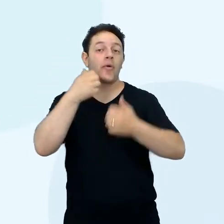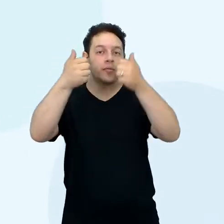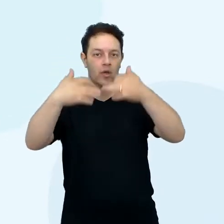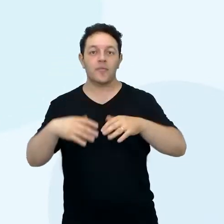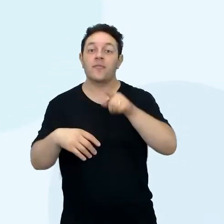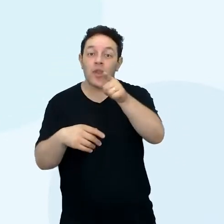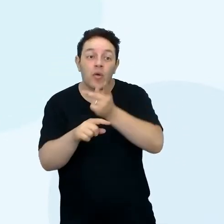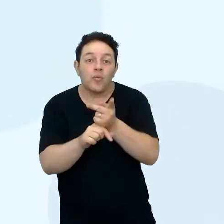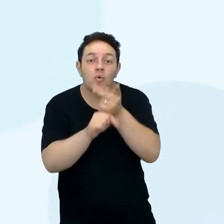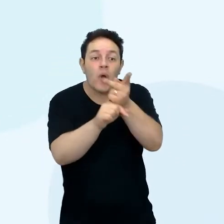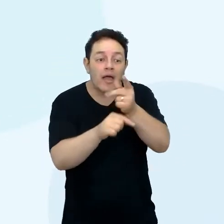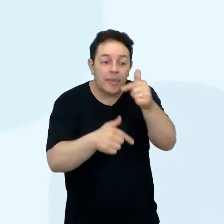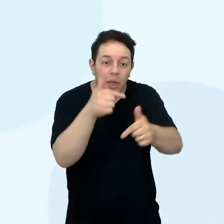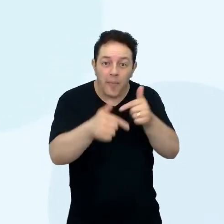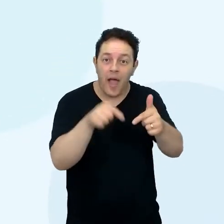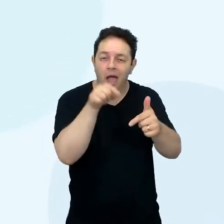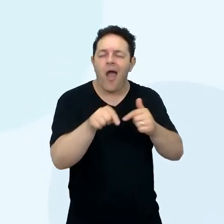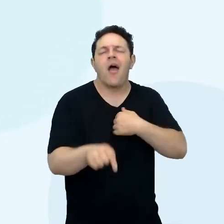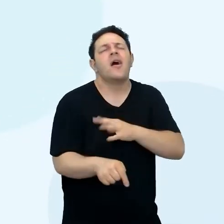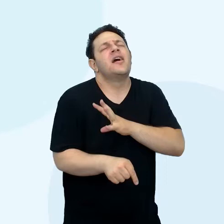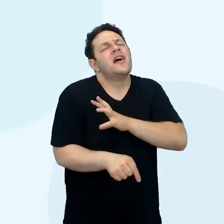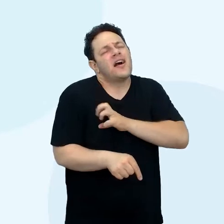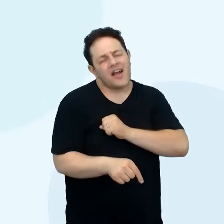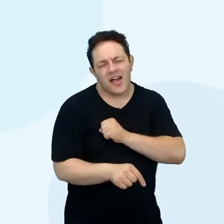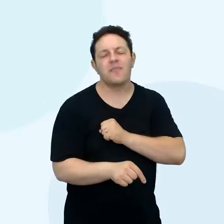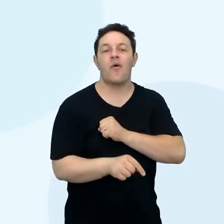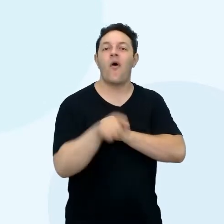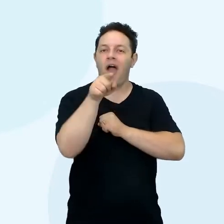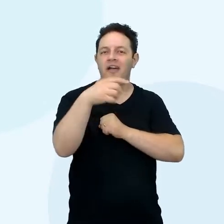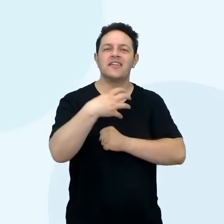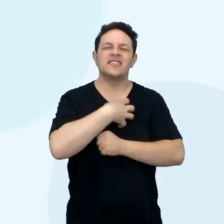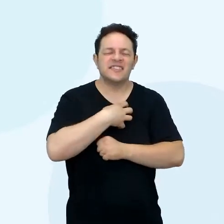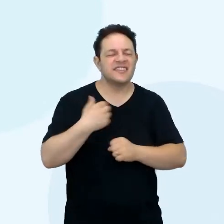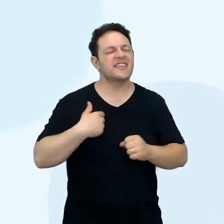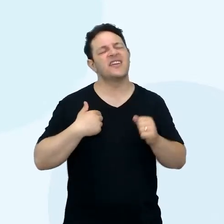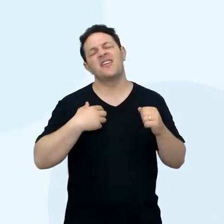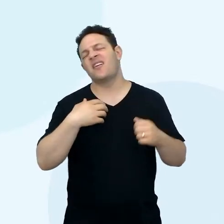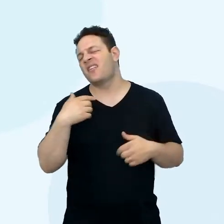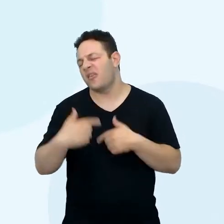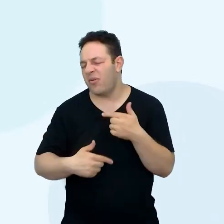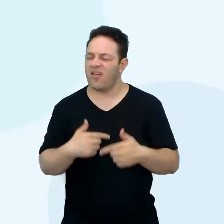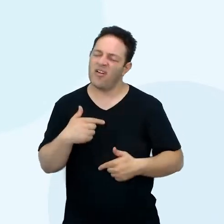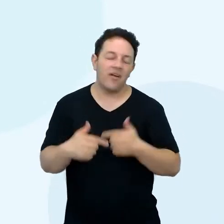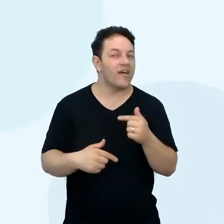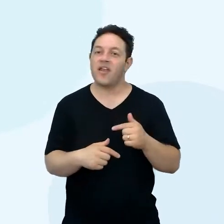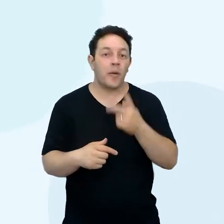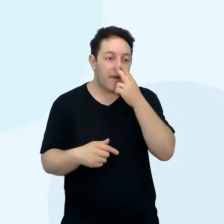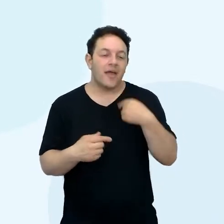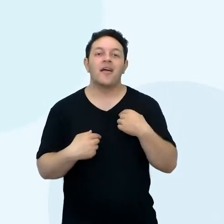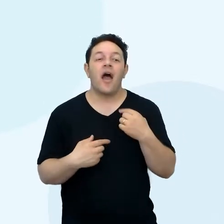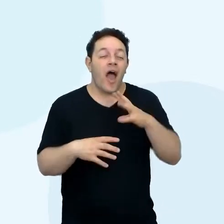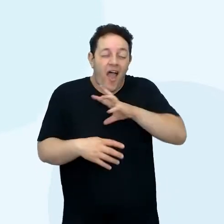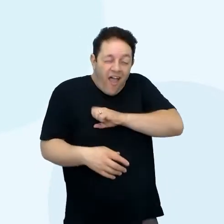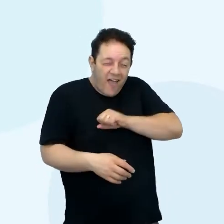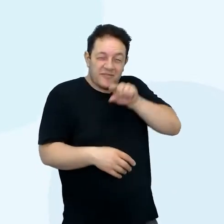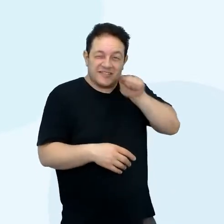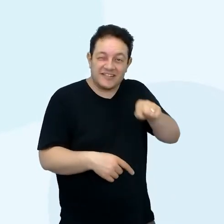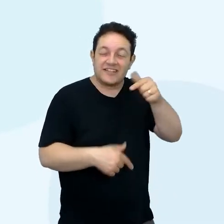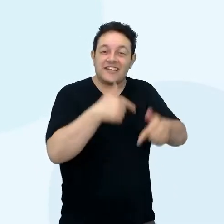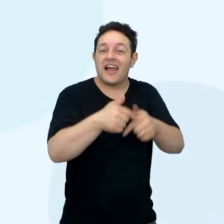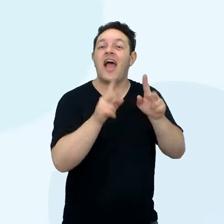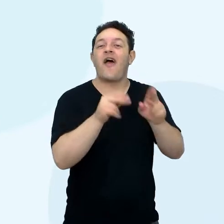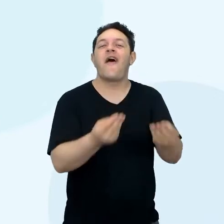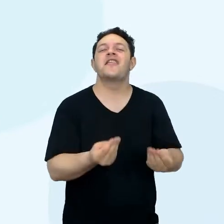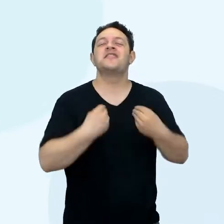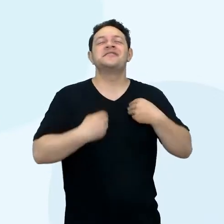procure um trabalho que você ame e nunca mais você vai precisar trabalhar na sua vida. Porque quando a gente trabalha com o que ama, a gente não está